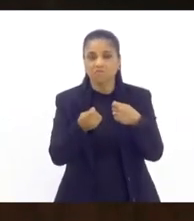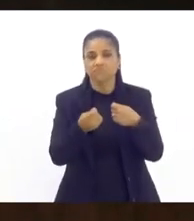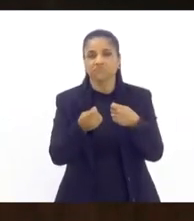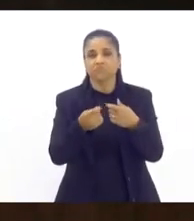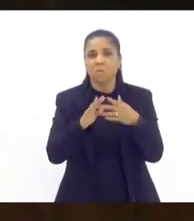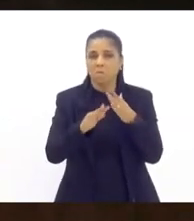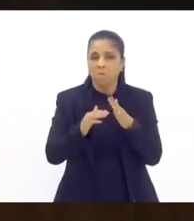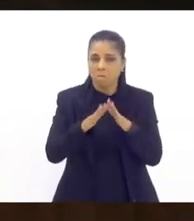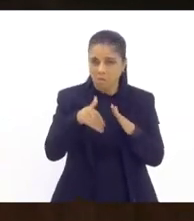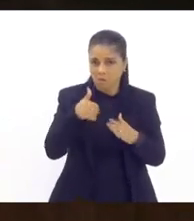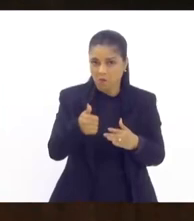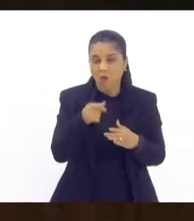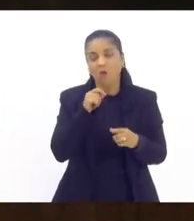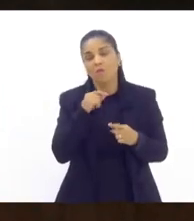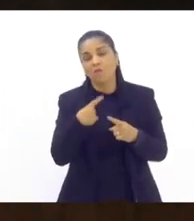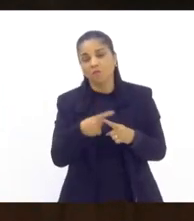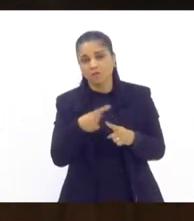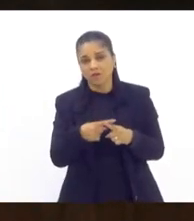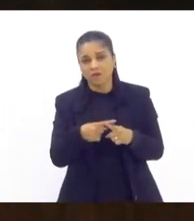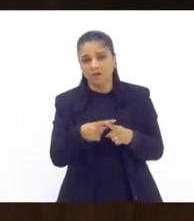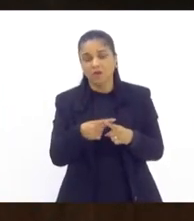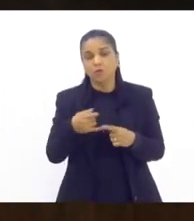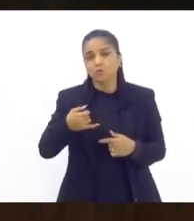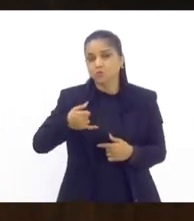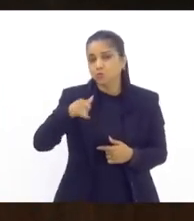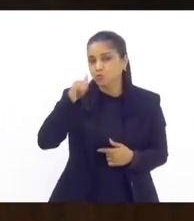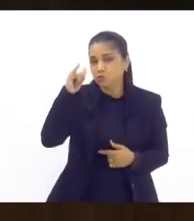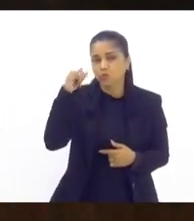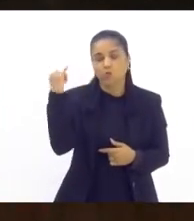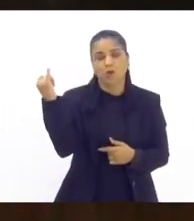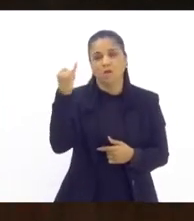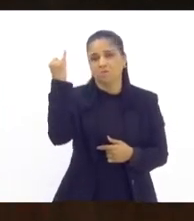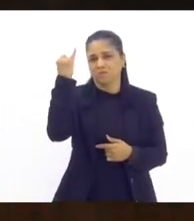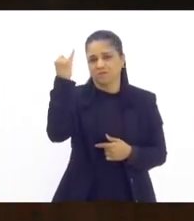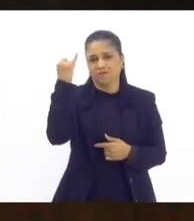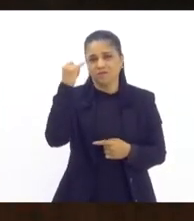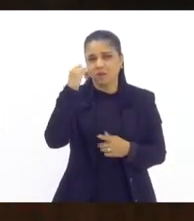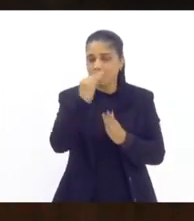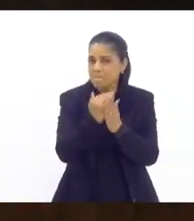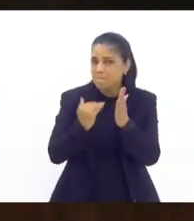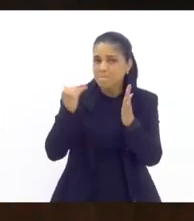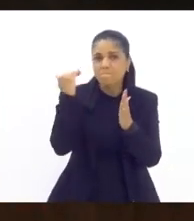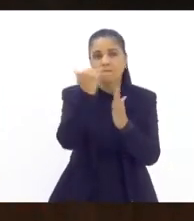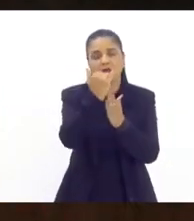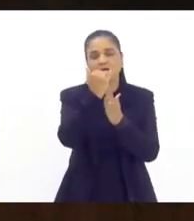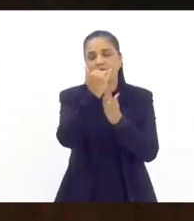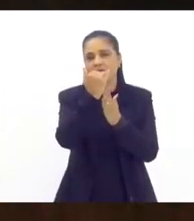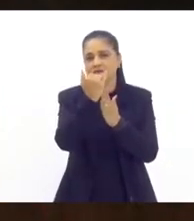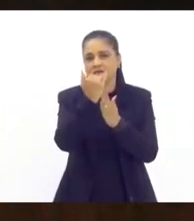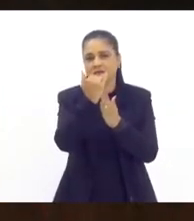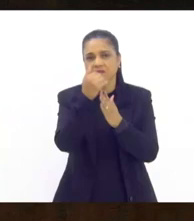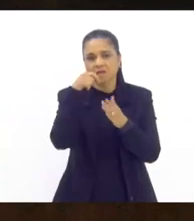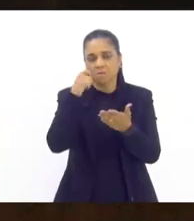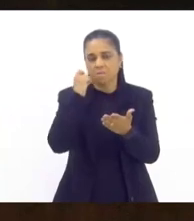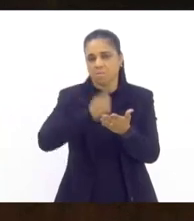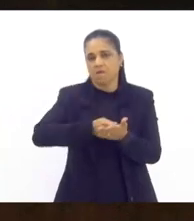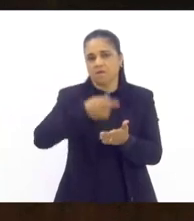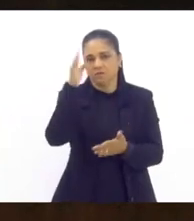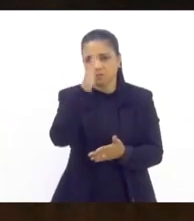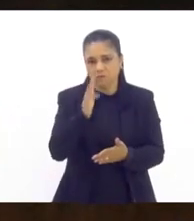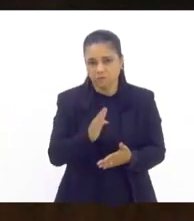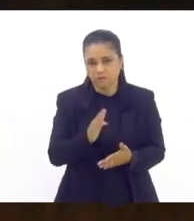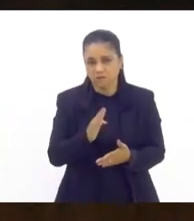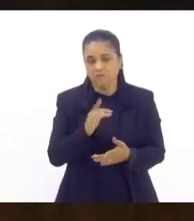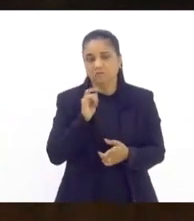nesse ponto importante, o ponto dos juros exorbitantes que a gente está pagando no Brasil e que atendem ao